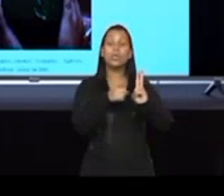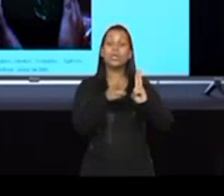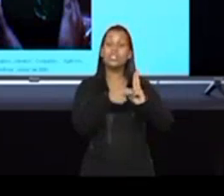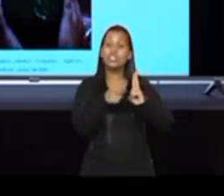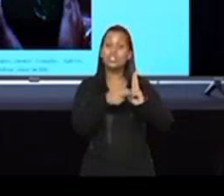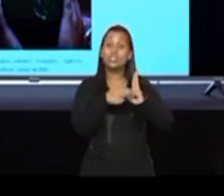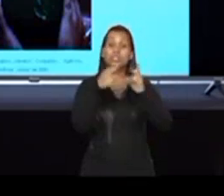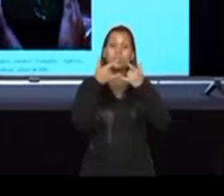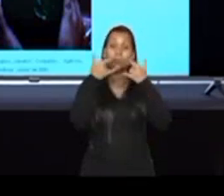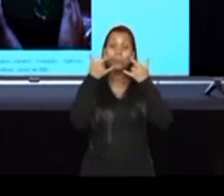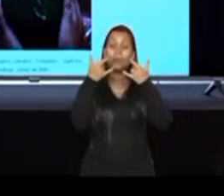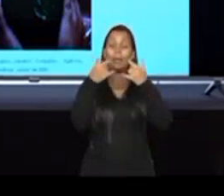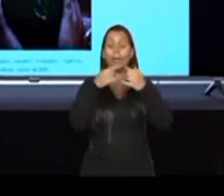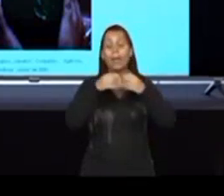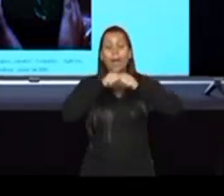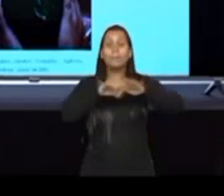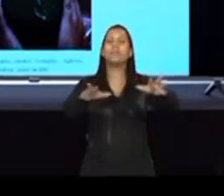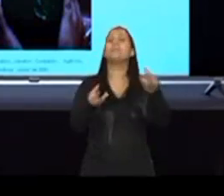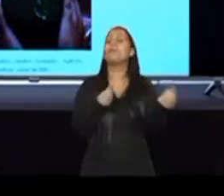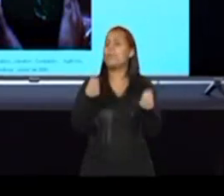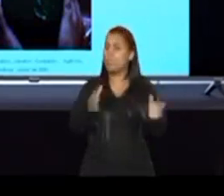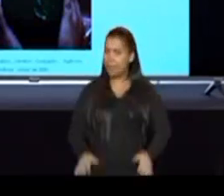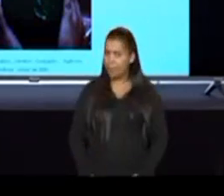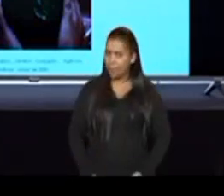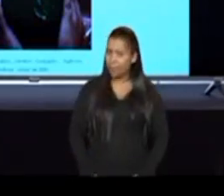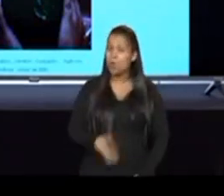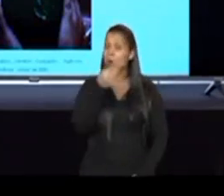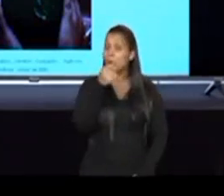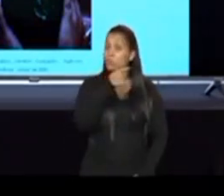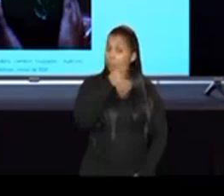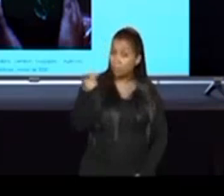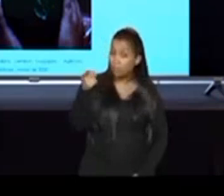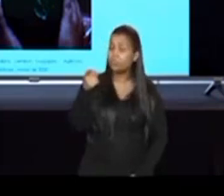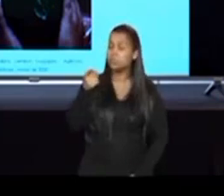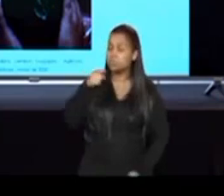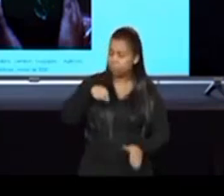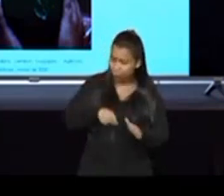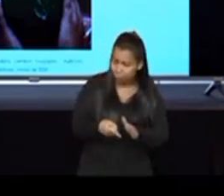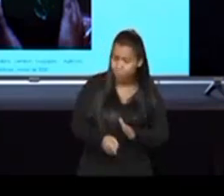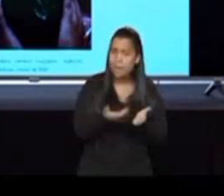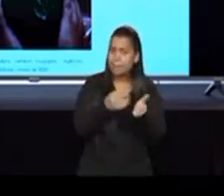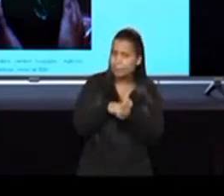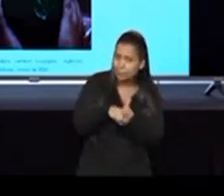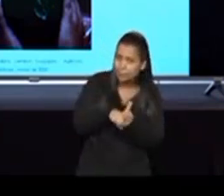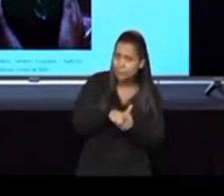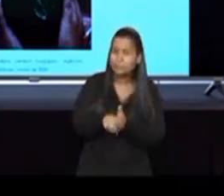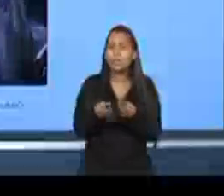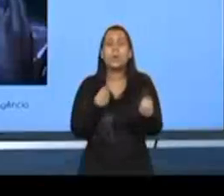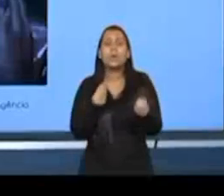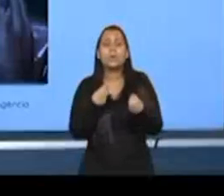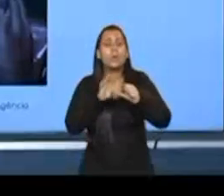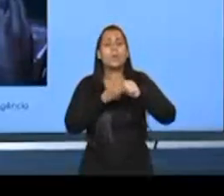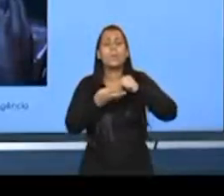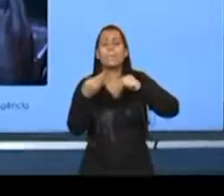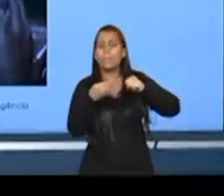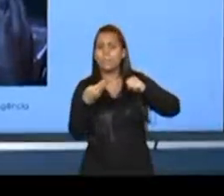né? Tem inclusive como sugestão de pesquisa para vocês ali, para quem quiser se aprofundar mais, como será que está sendo